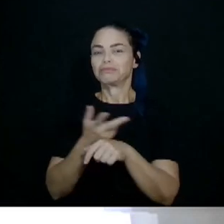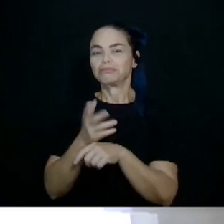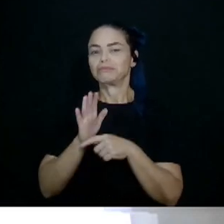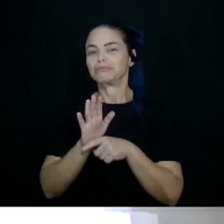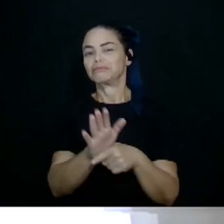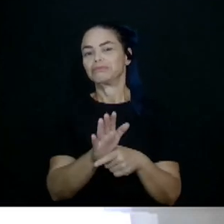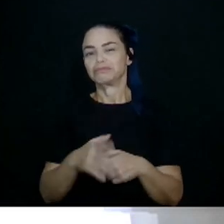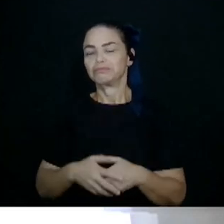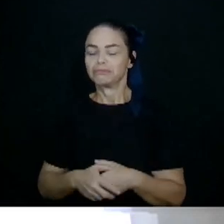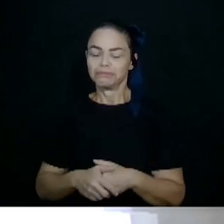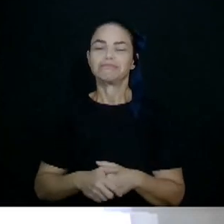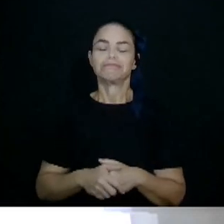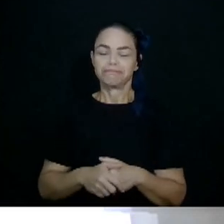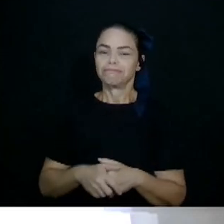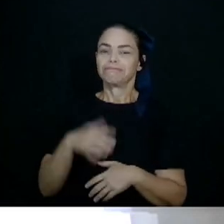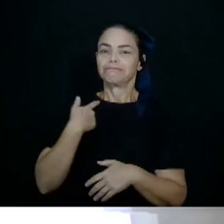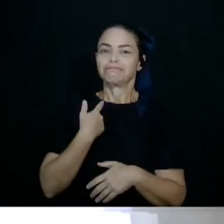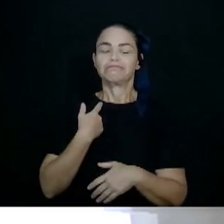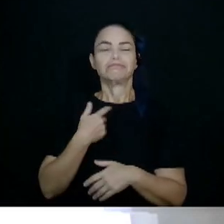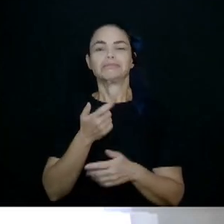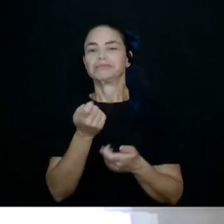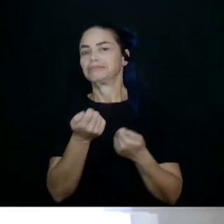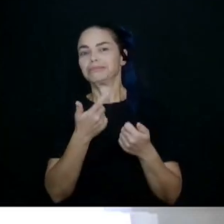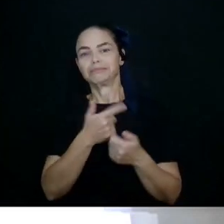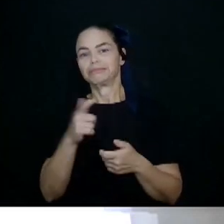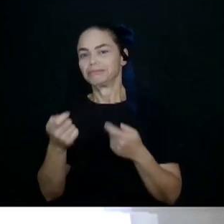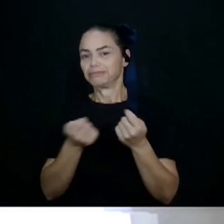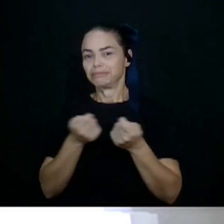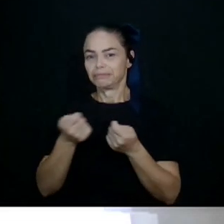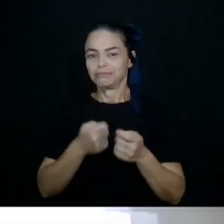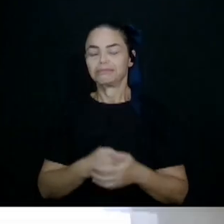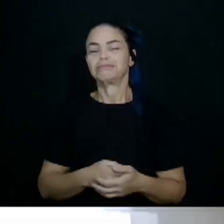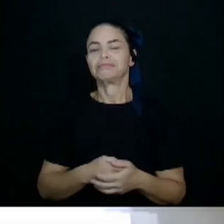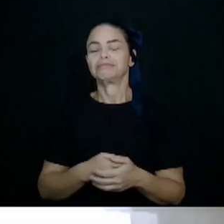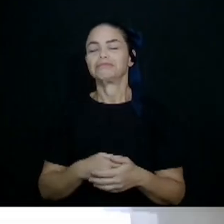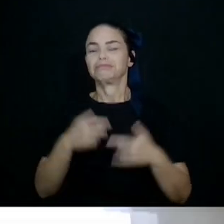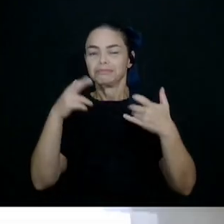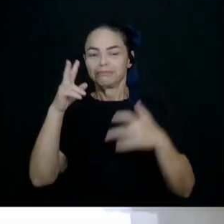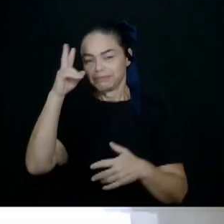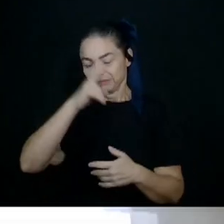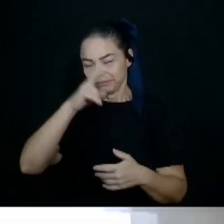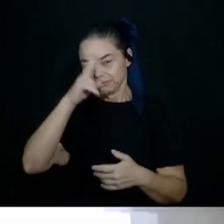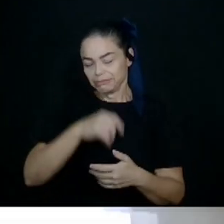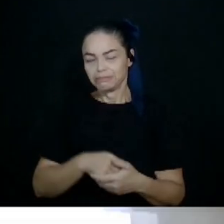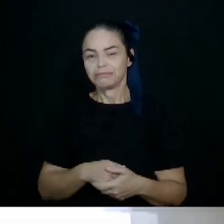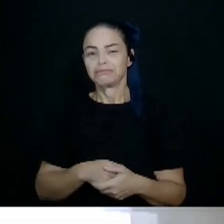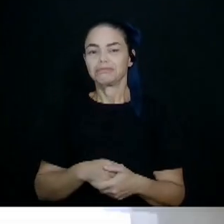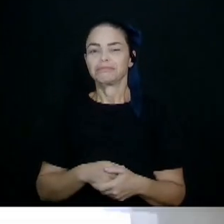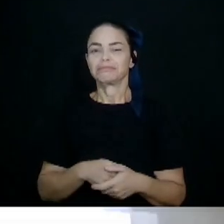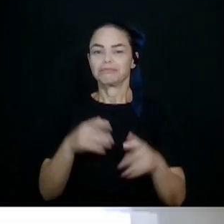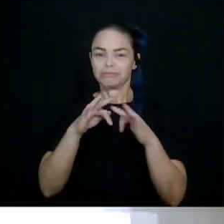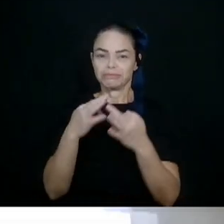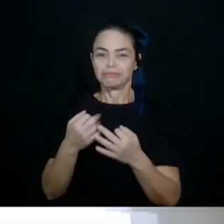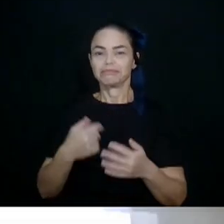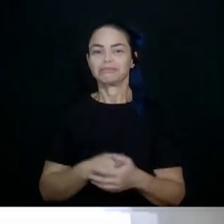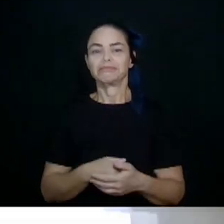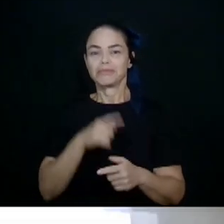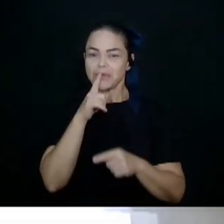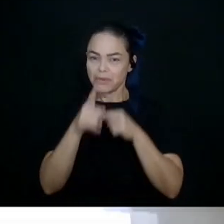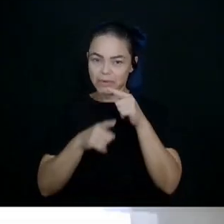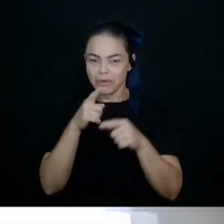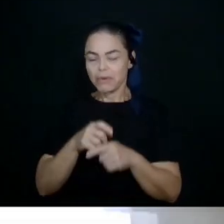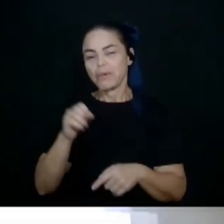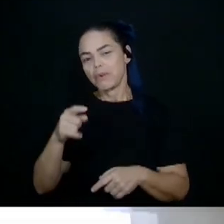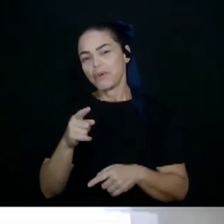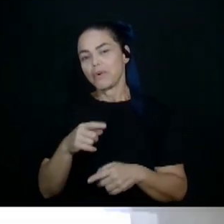uma situação que já fugiu do controle, né? E como foi mencionado, né? Quando a família critica ou julga, né,